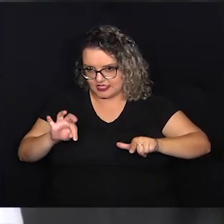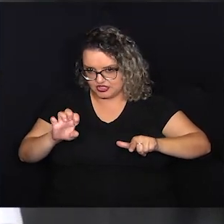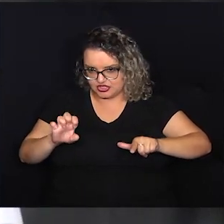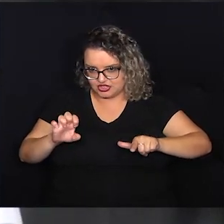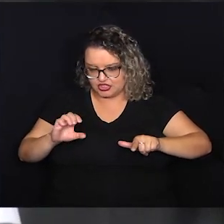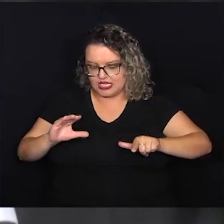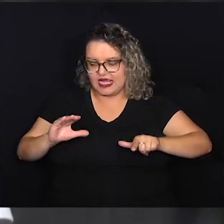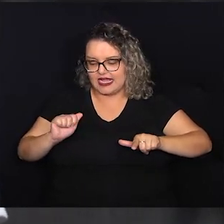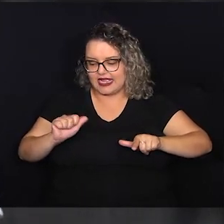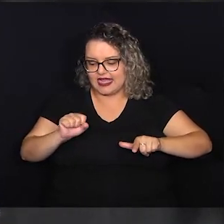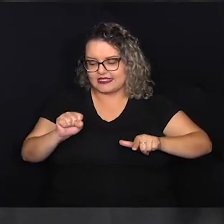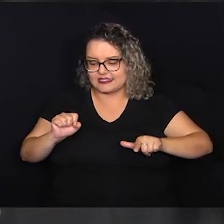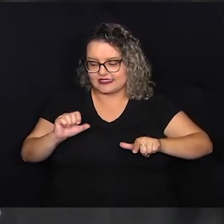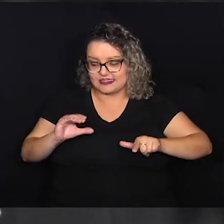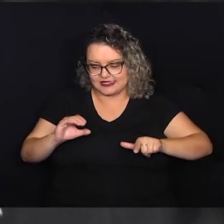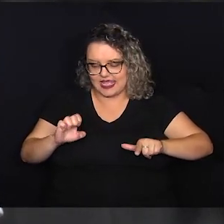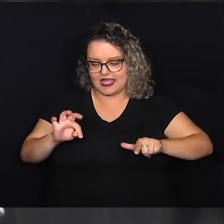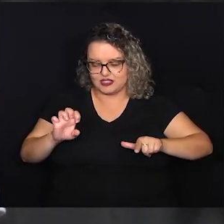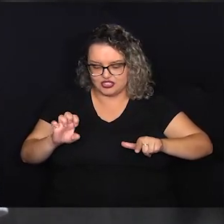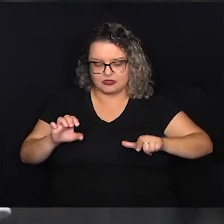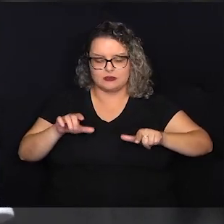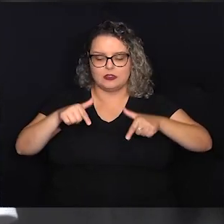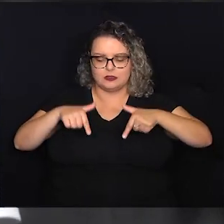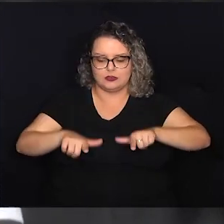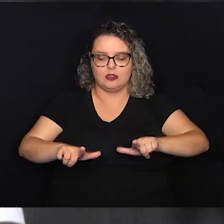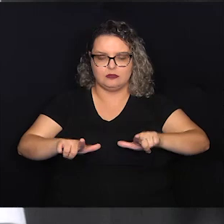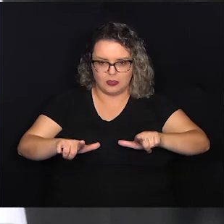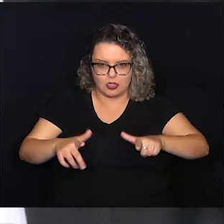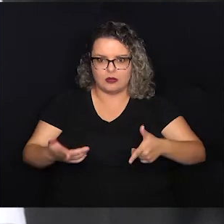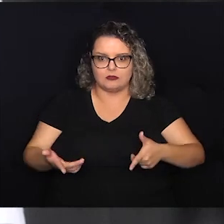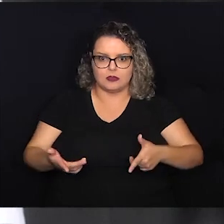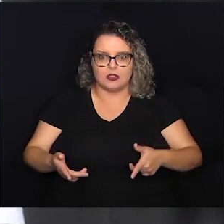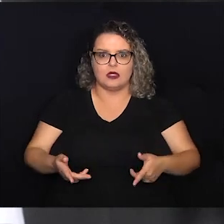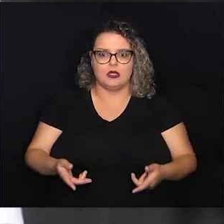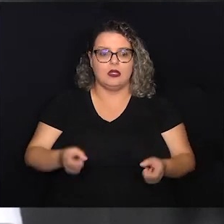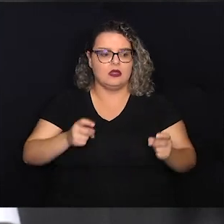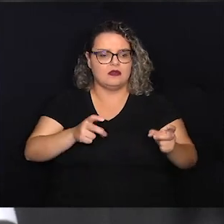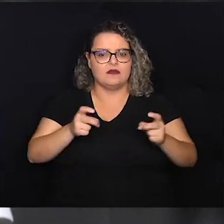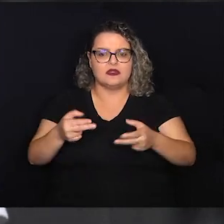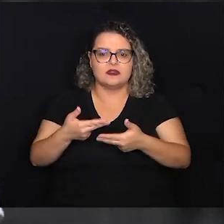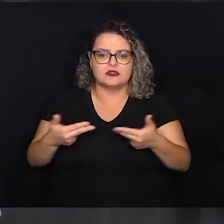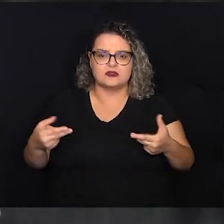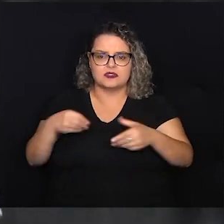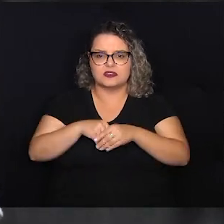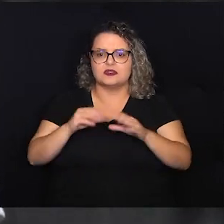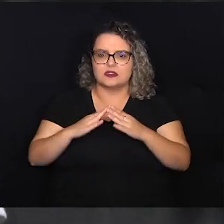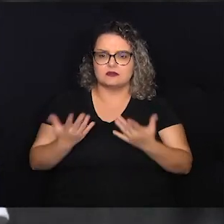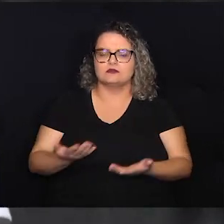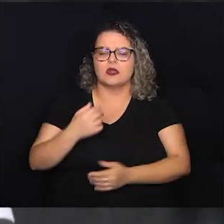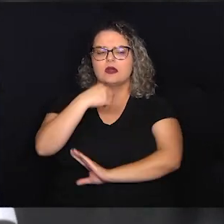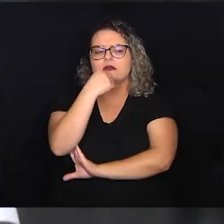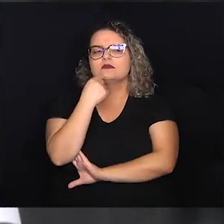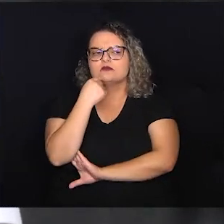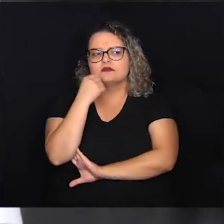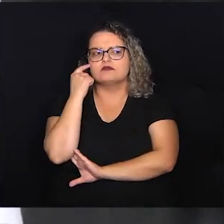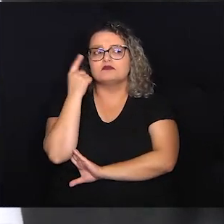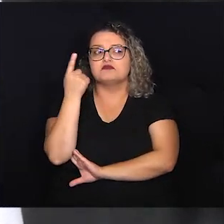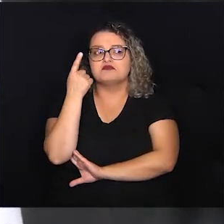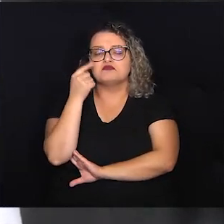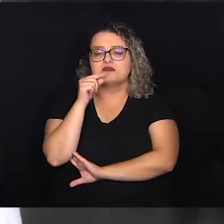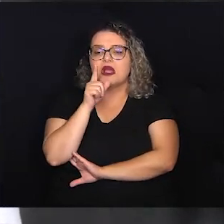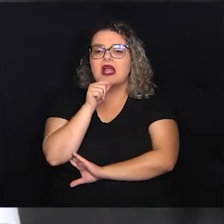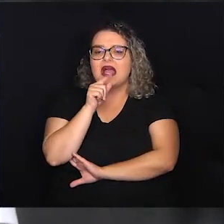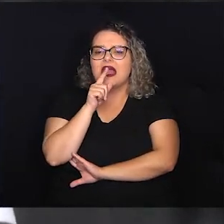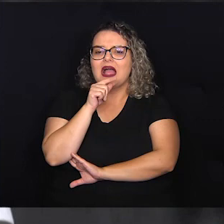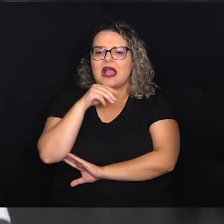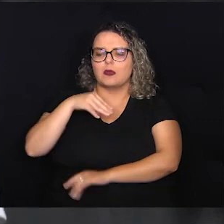para poder trazer o alimento para os meus filhos. E eu comecei tive uma ideia há 23 anos na região, falei, vou vender água